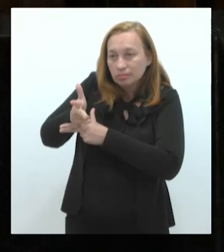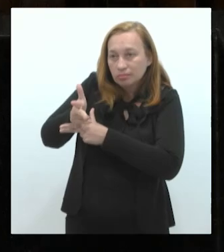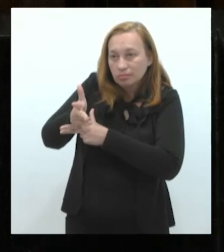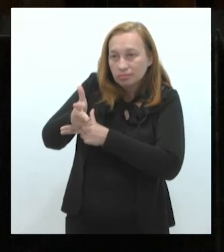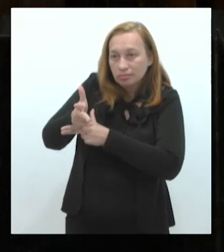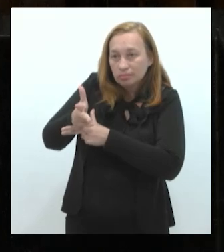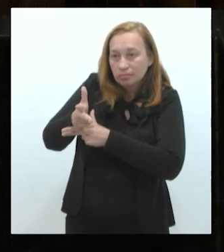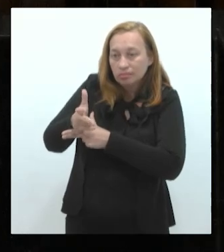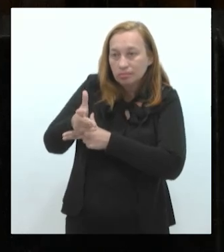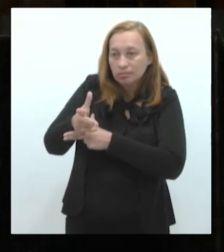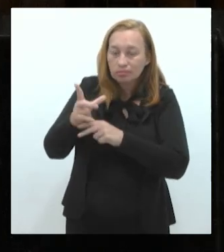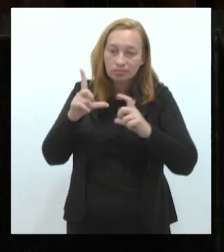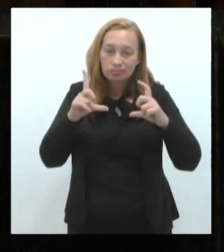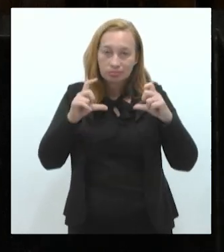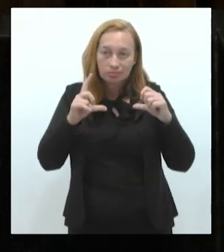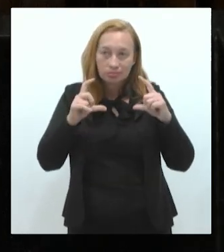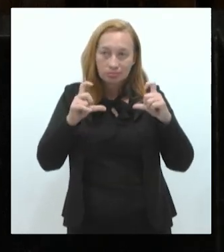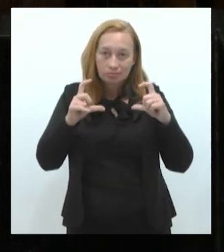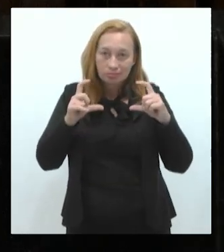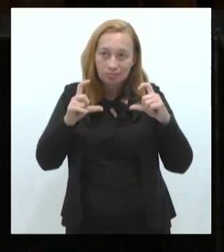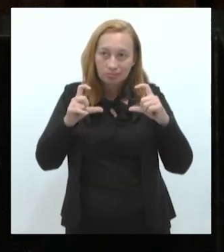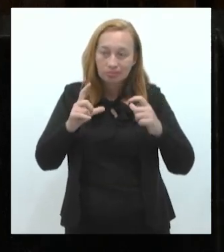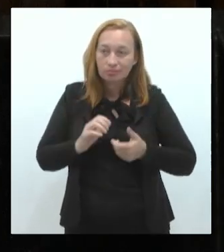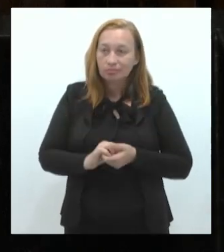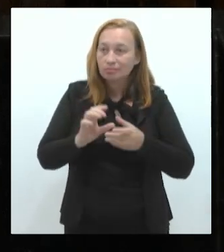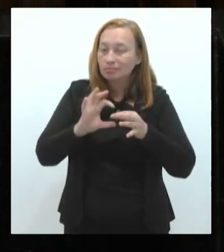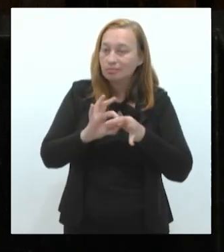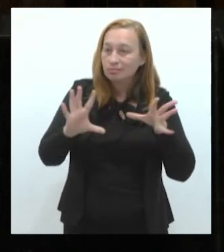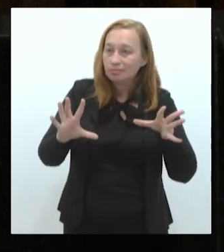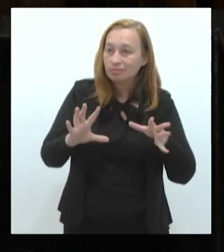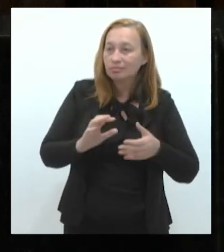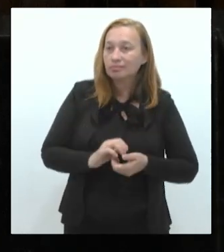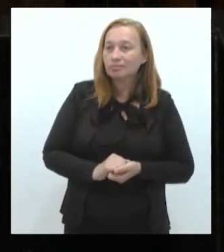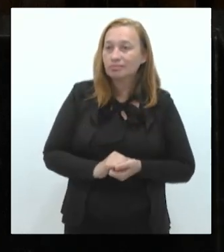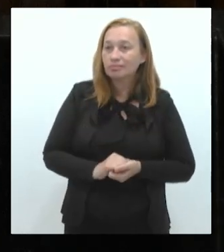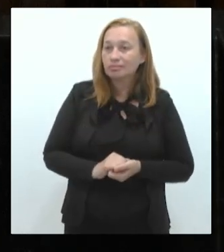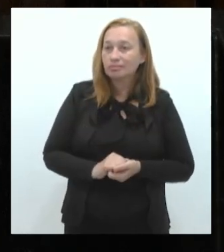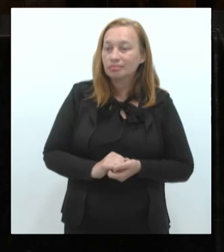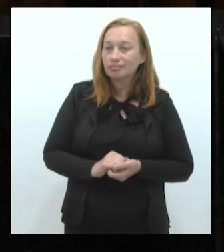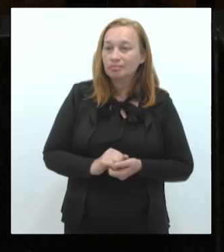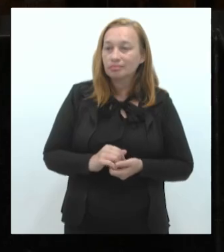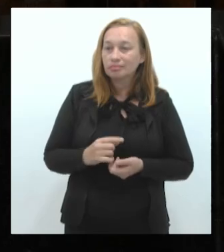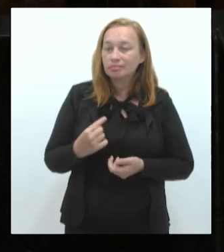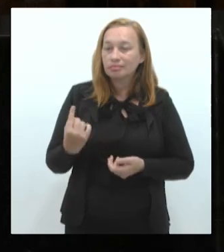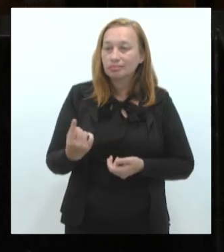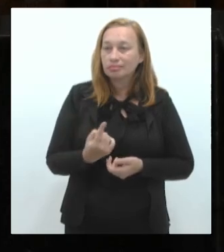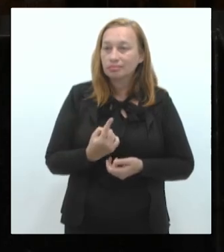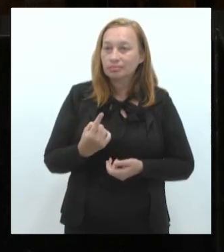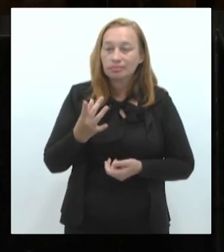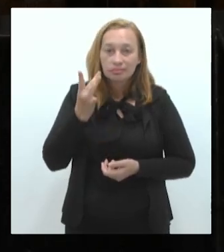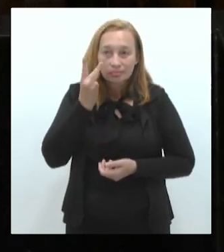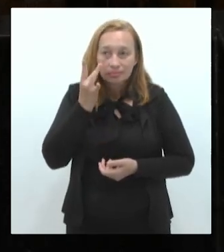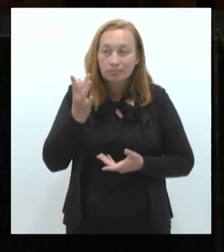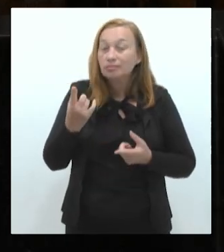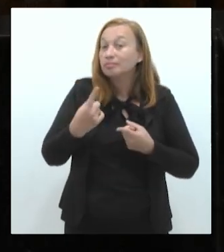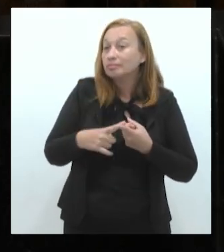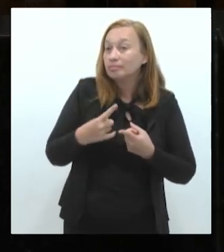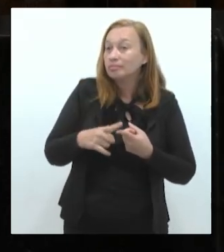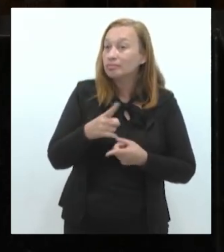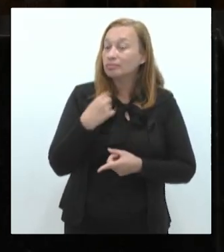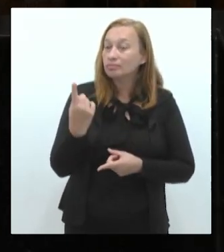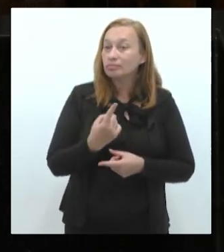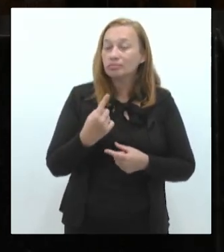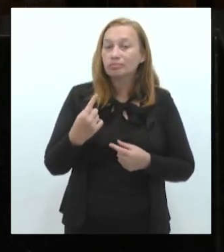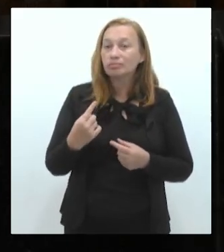fomos fotografados e liberaram a nossa presença. Por quê? Porque o nosso rosto